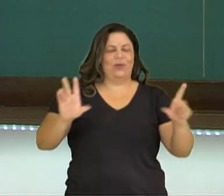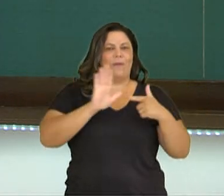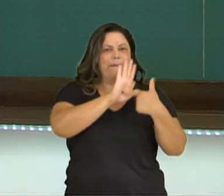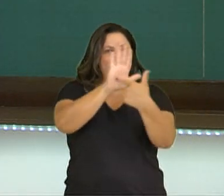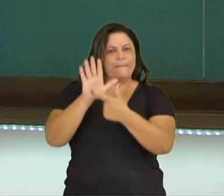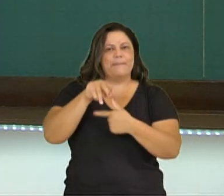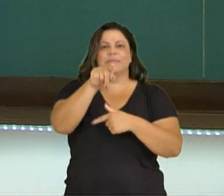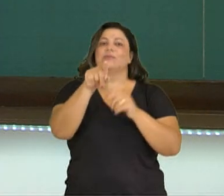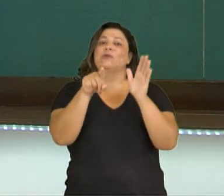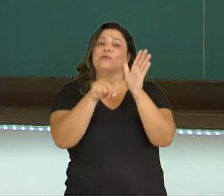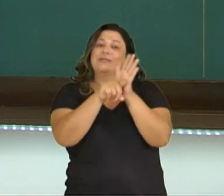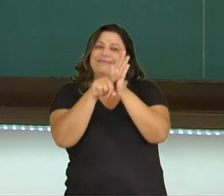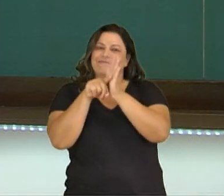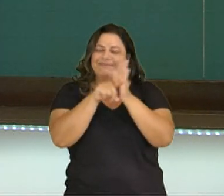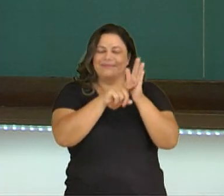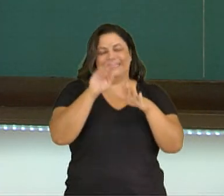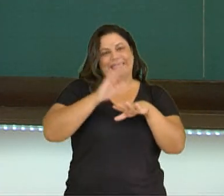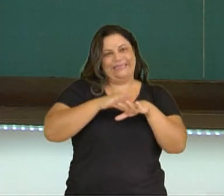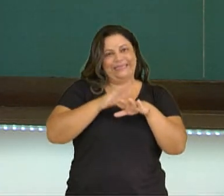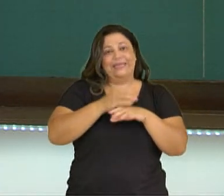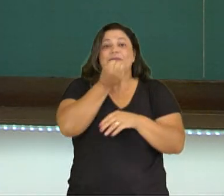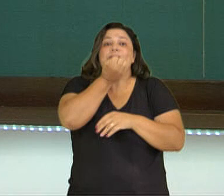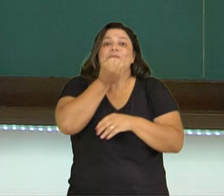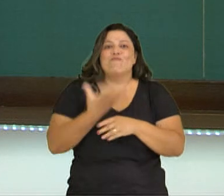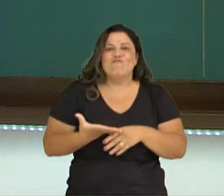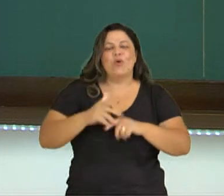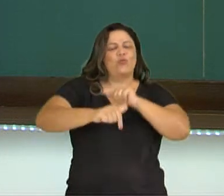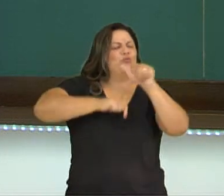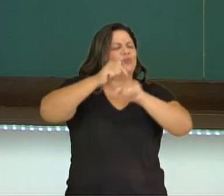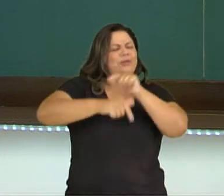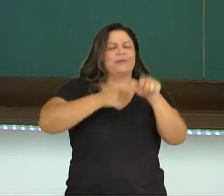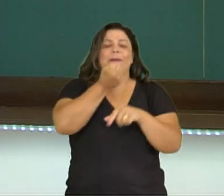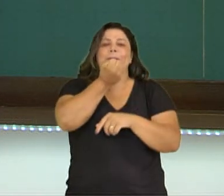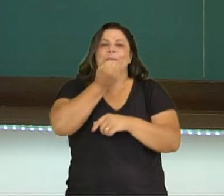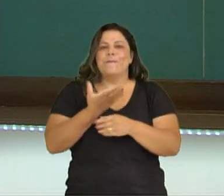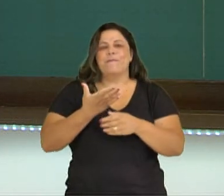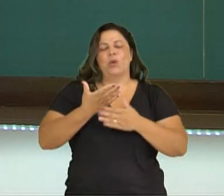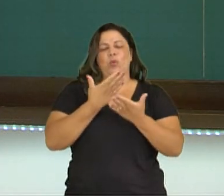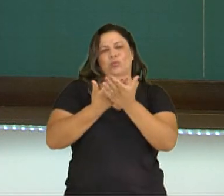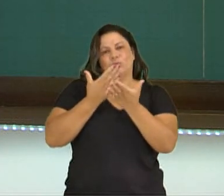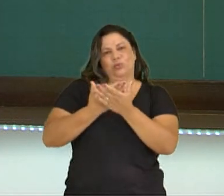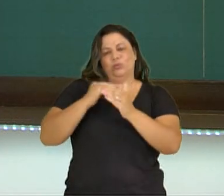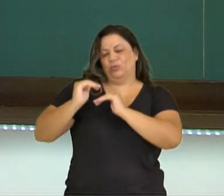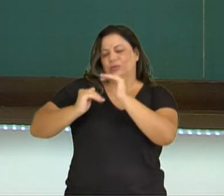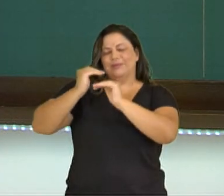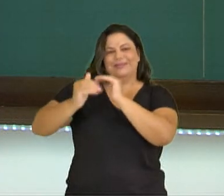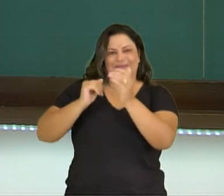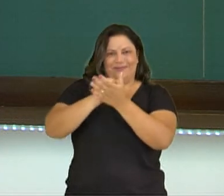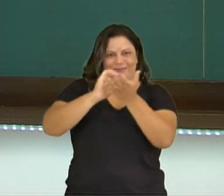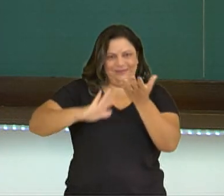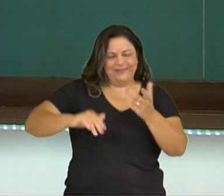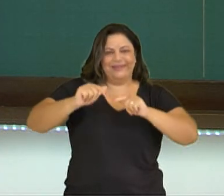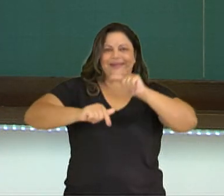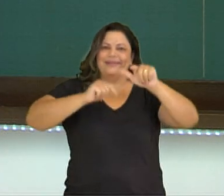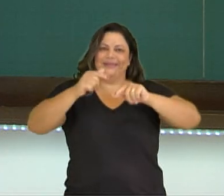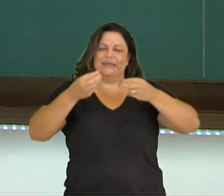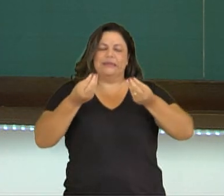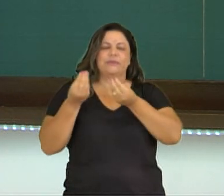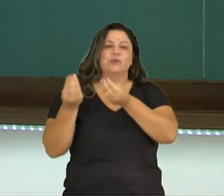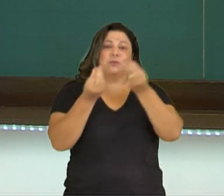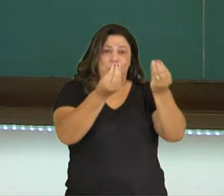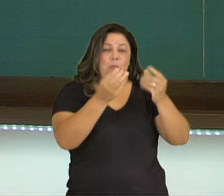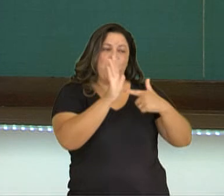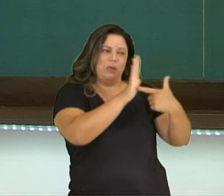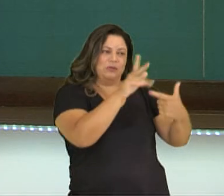pesquisou, certo? Então, um bom trabalho, bons estudos aí, desenvolvam essa atividade e depois vocês podem encaminhar para o professor